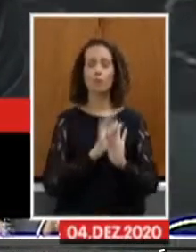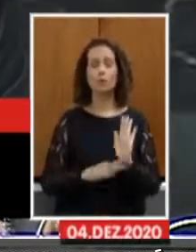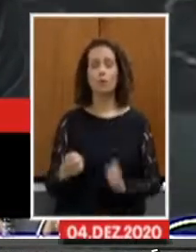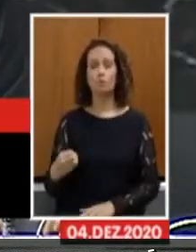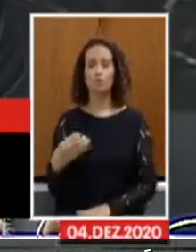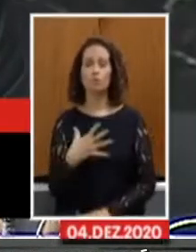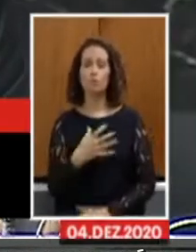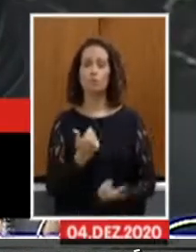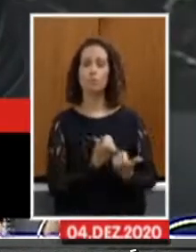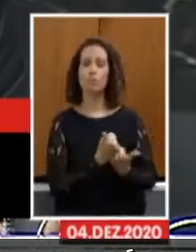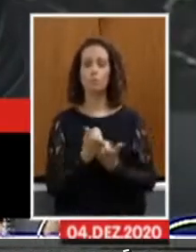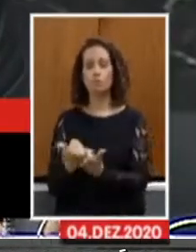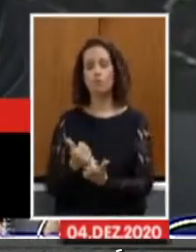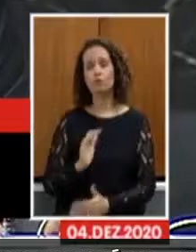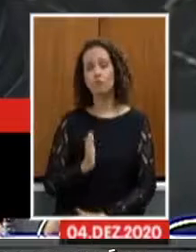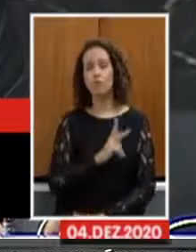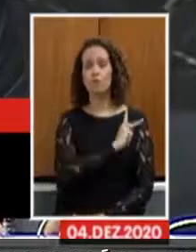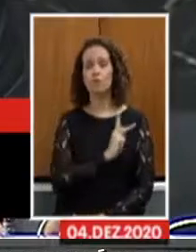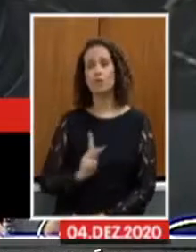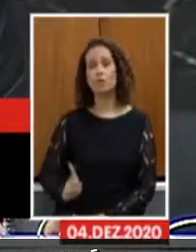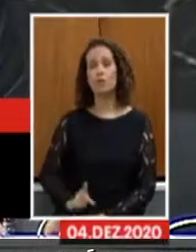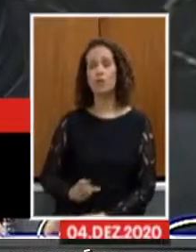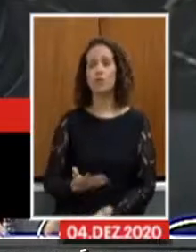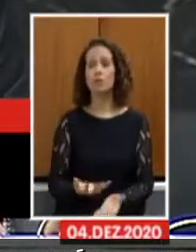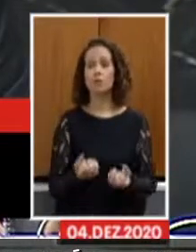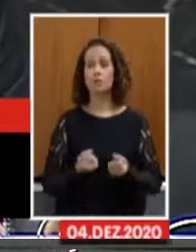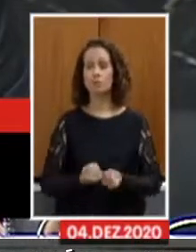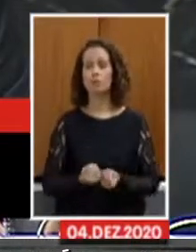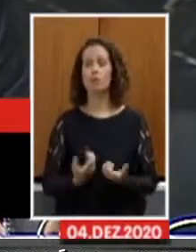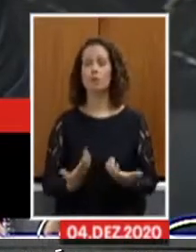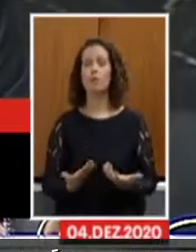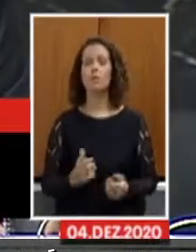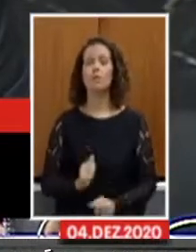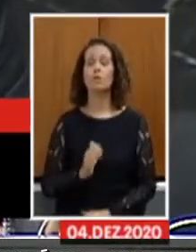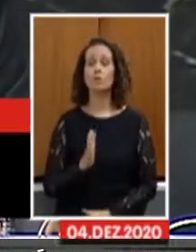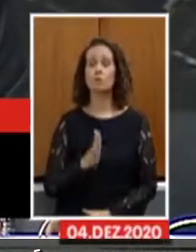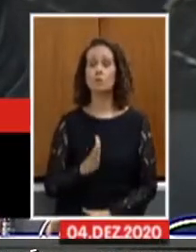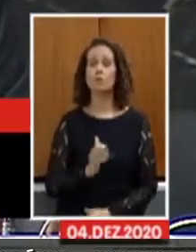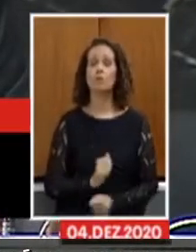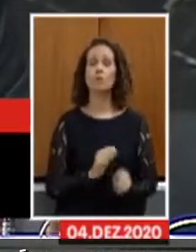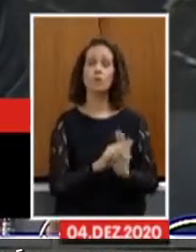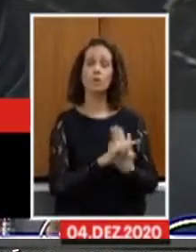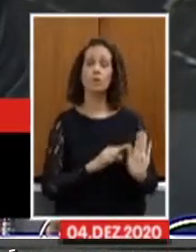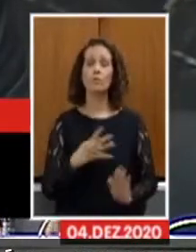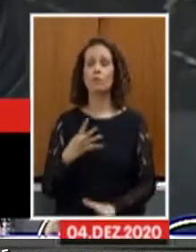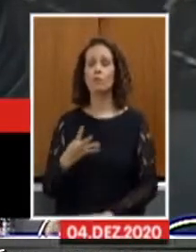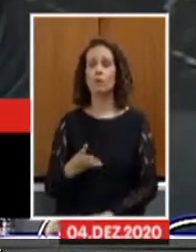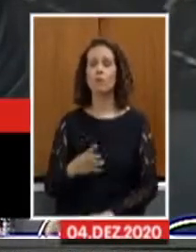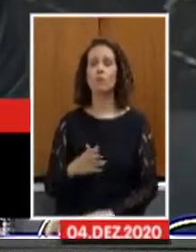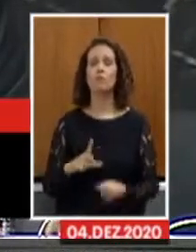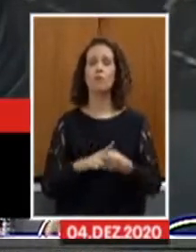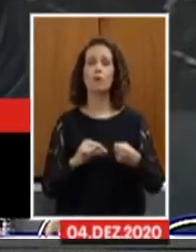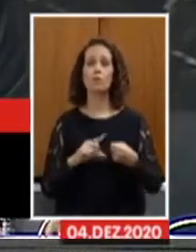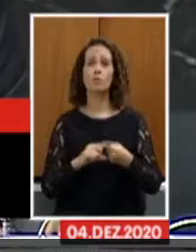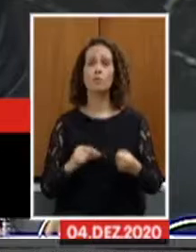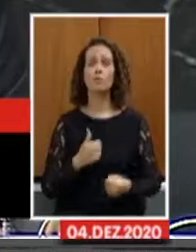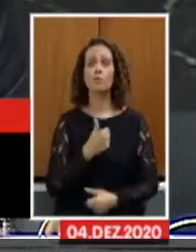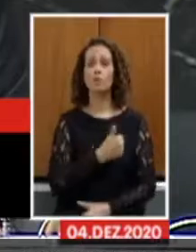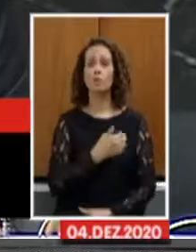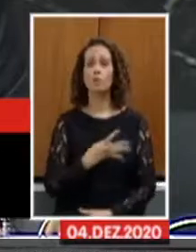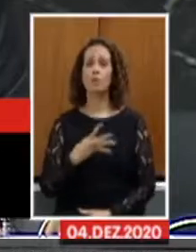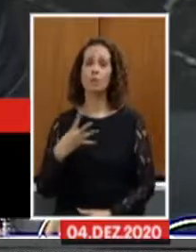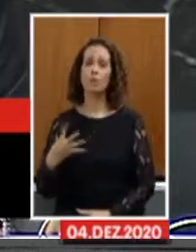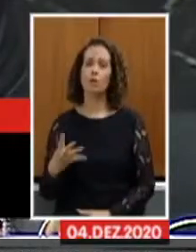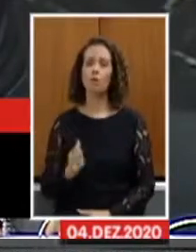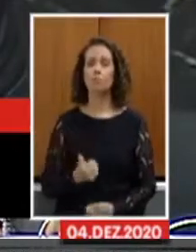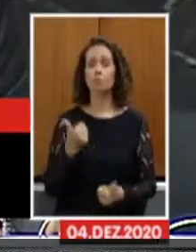líderes, o qual foi acolhido pelo presidente, que determinou seu cumprimento. E nos termos do parágrafo 4º do artigo 189 do Regimento Interno, o substitutivo será